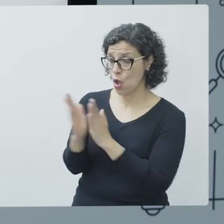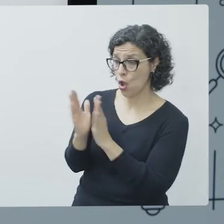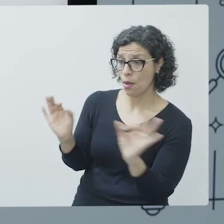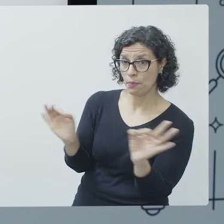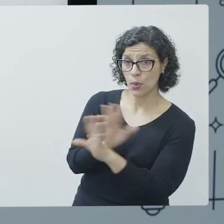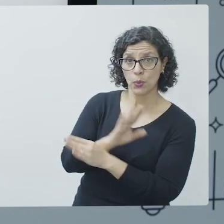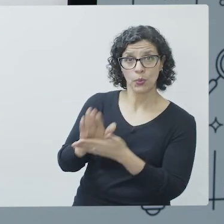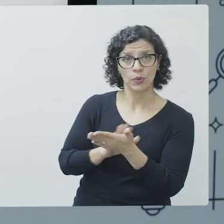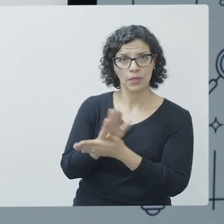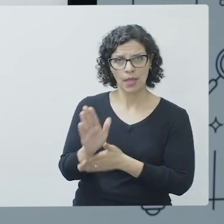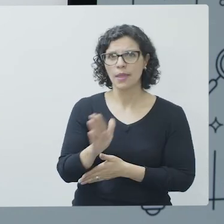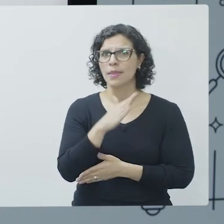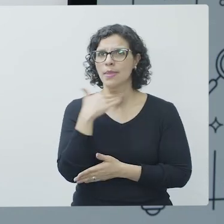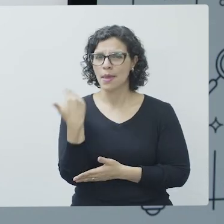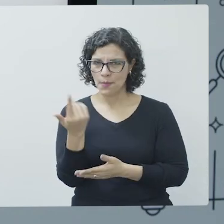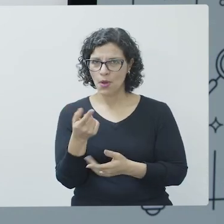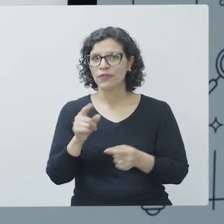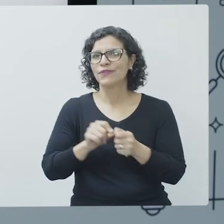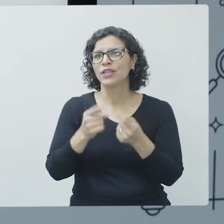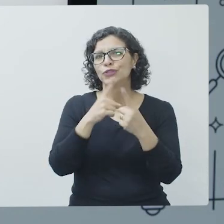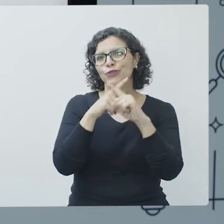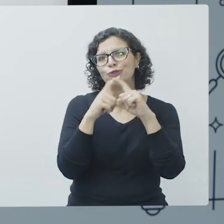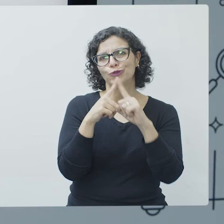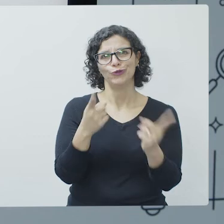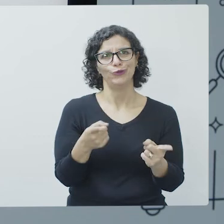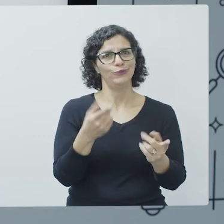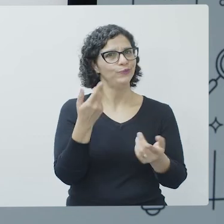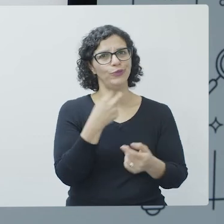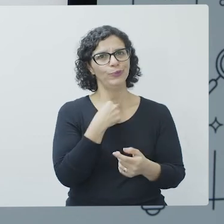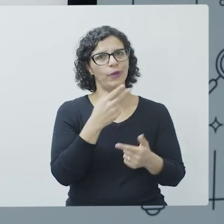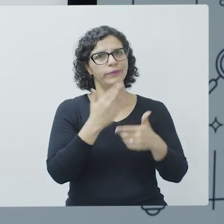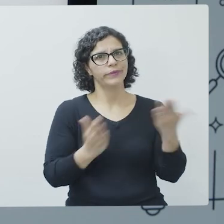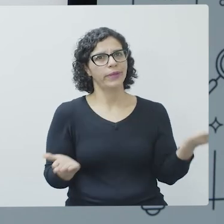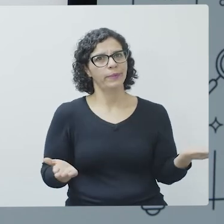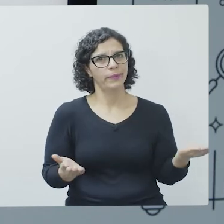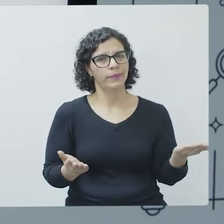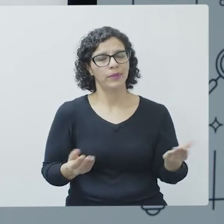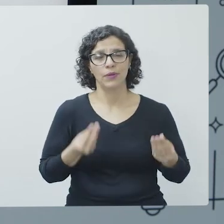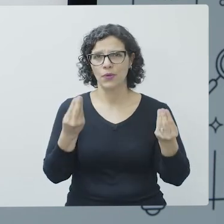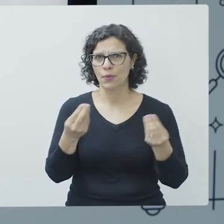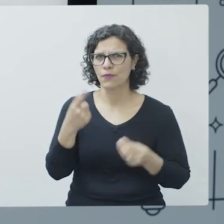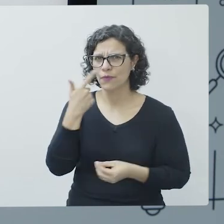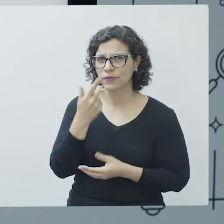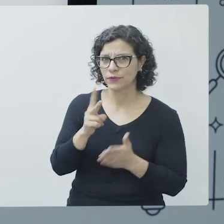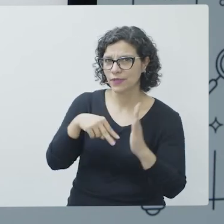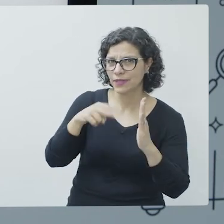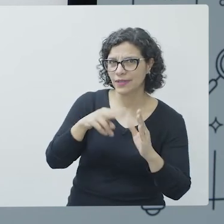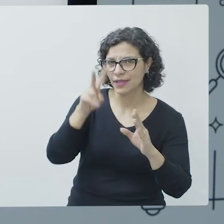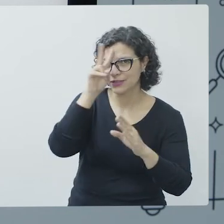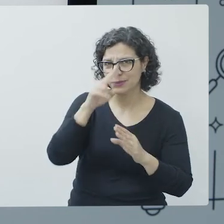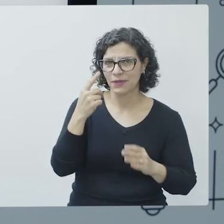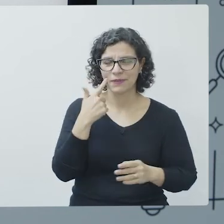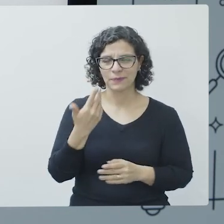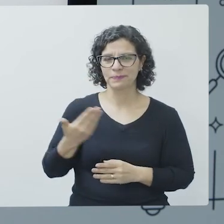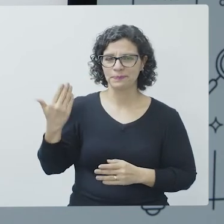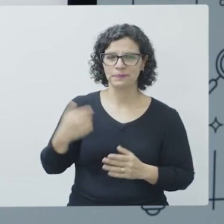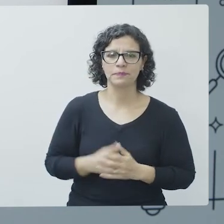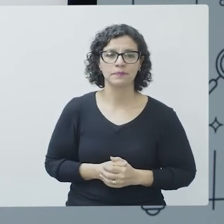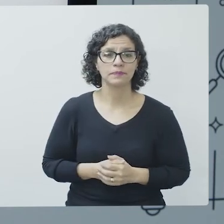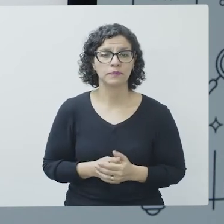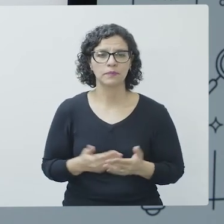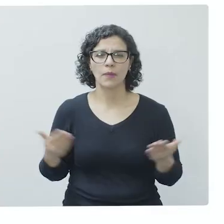a reza, a morte quebraria ali o trato. Será que ela vai quebrar esse trato? Vamos continuar para a gente saber. Olha